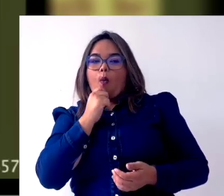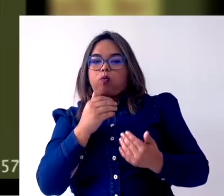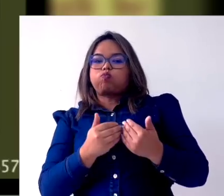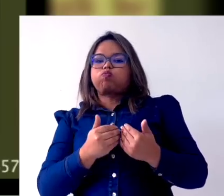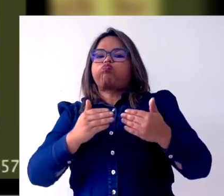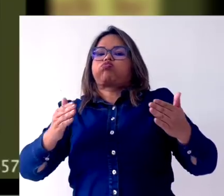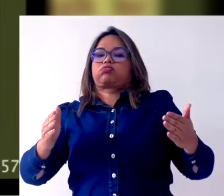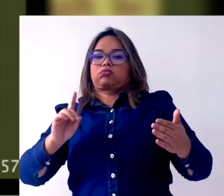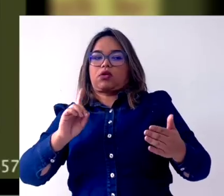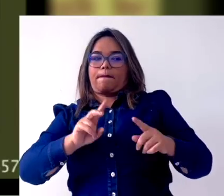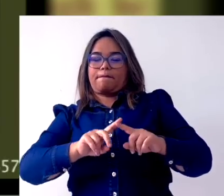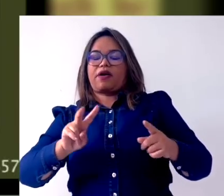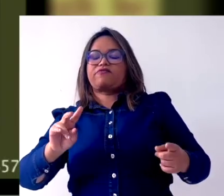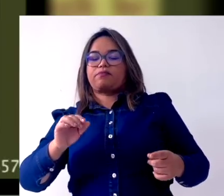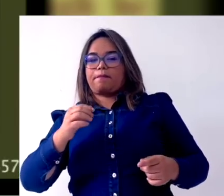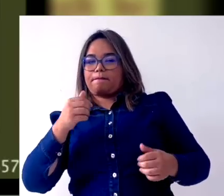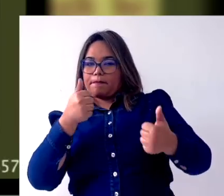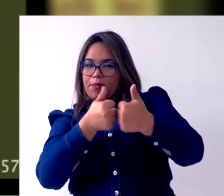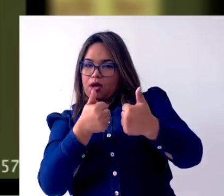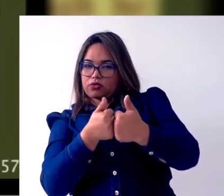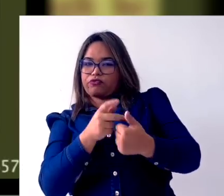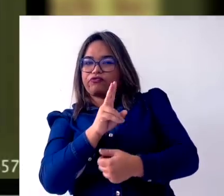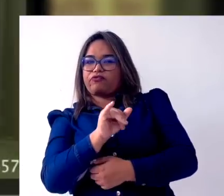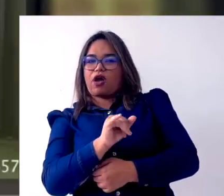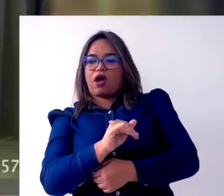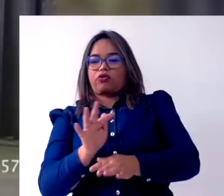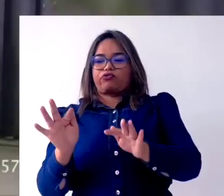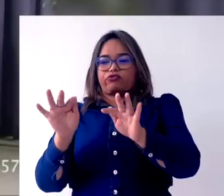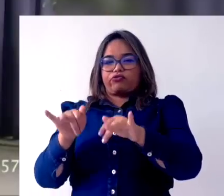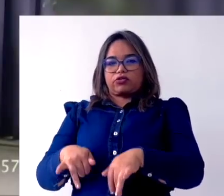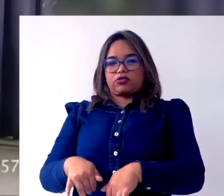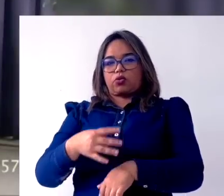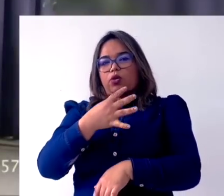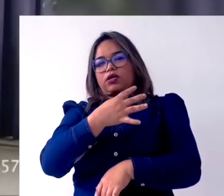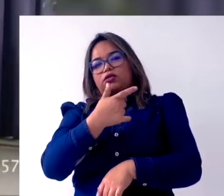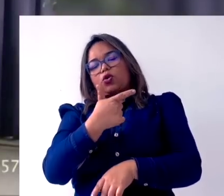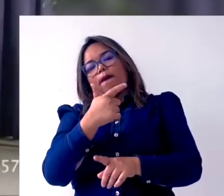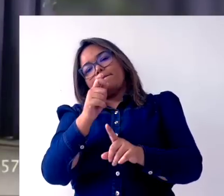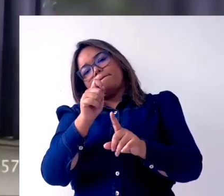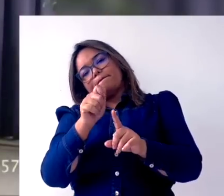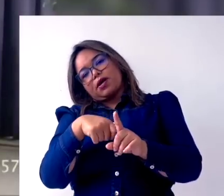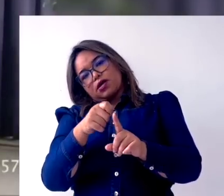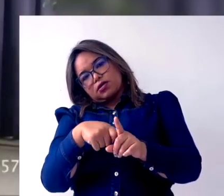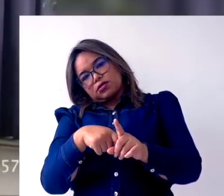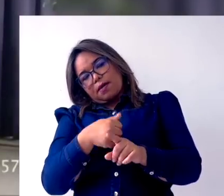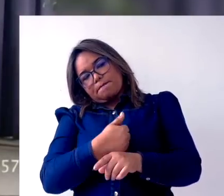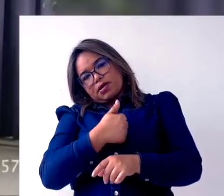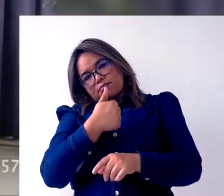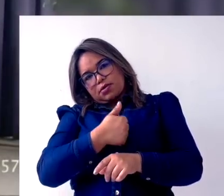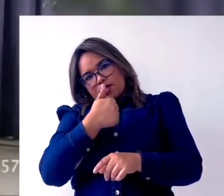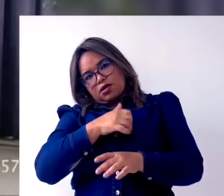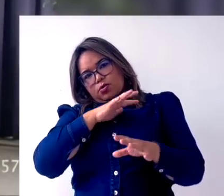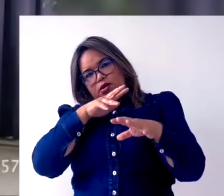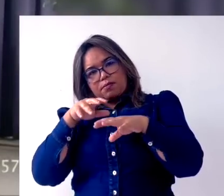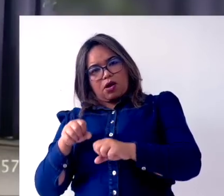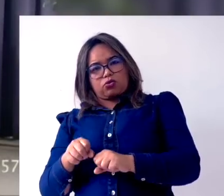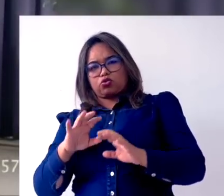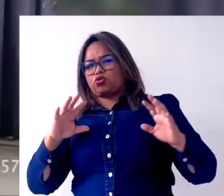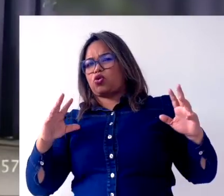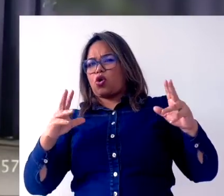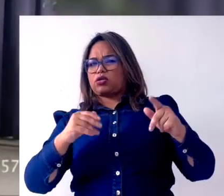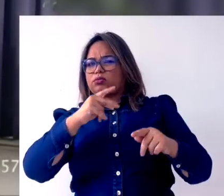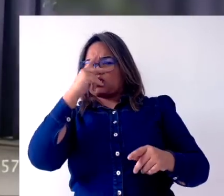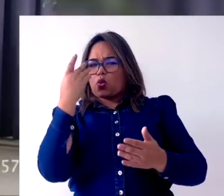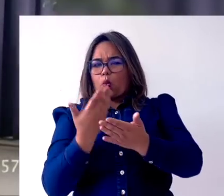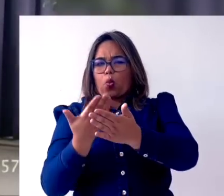deve estar distante, pois ela deve aparecer no final dos 42 meses da primeira besta. Agora, os reformadores todos